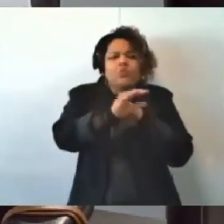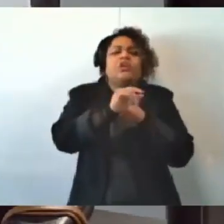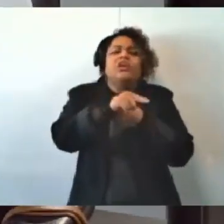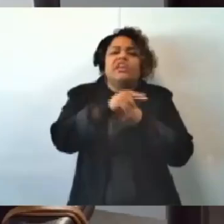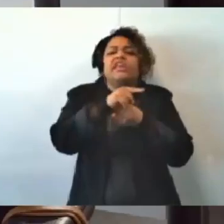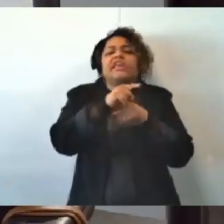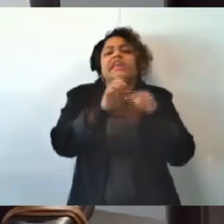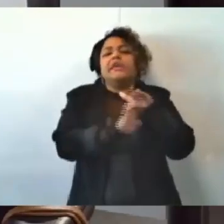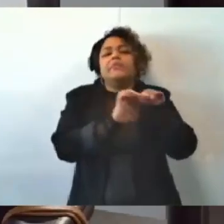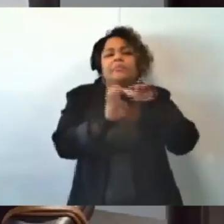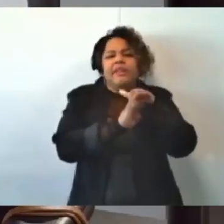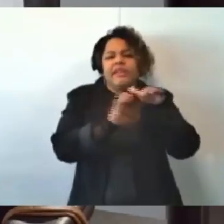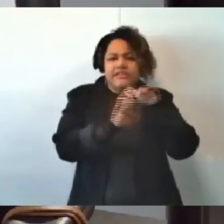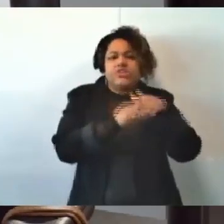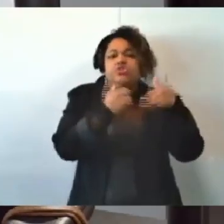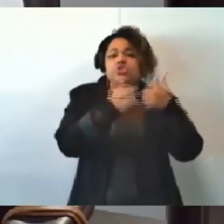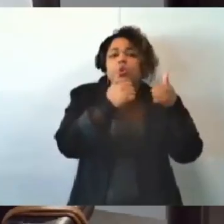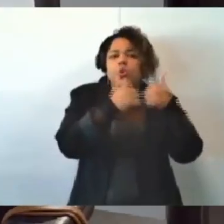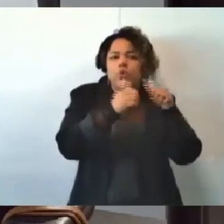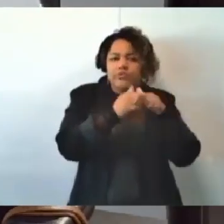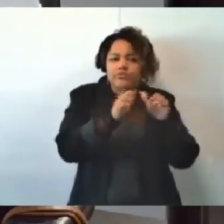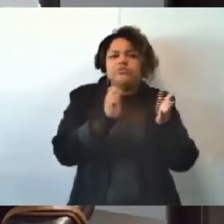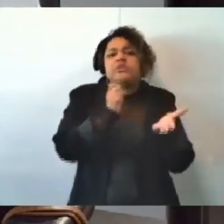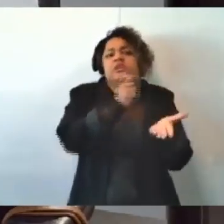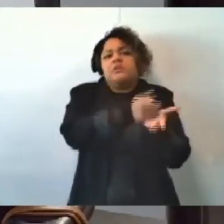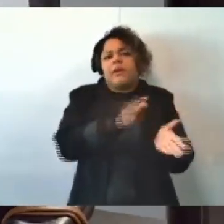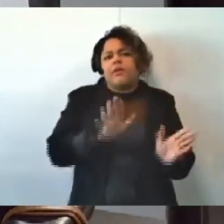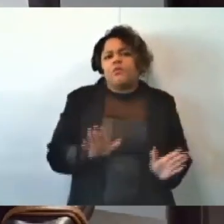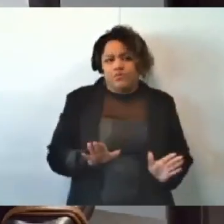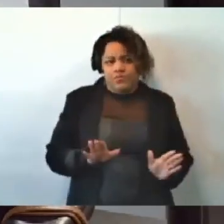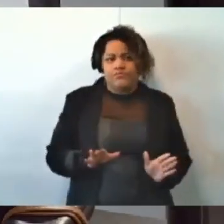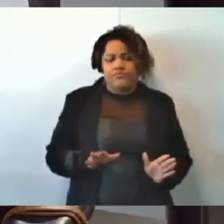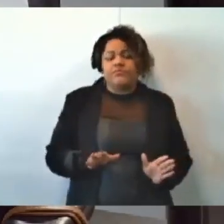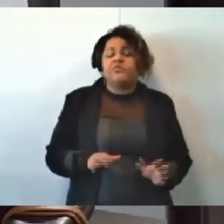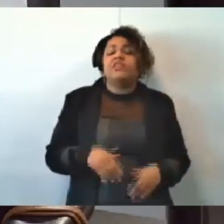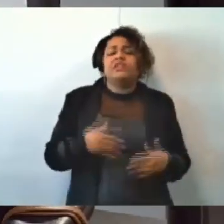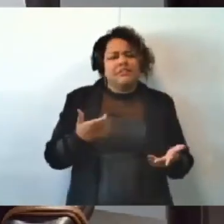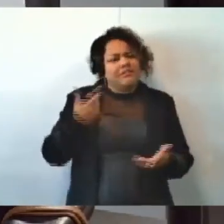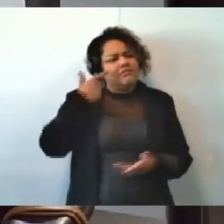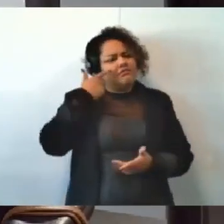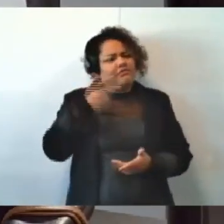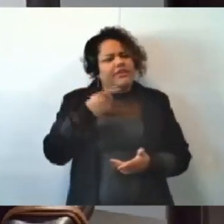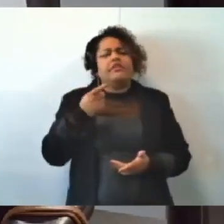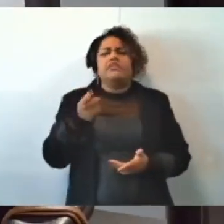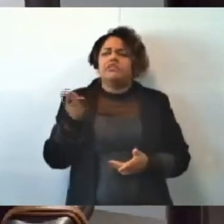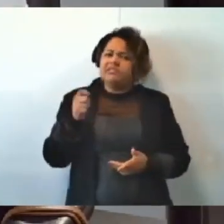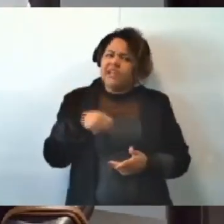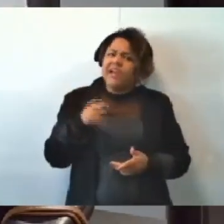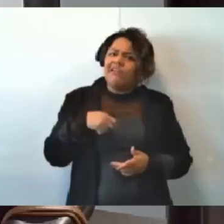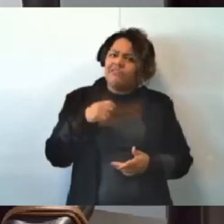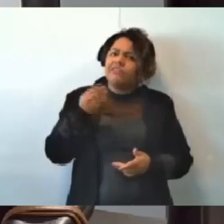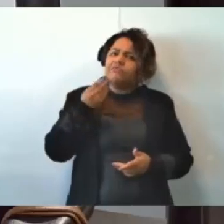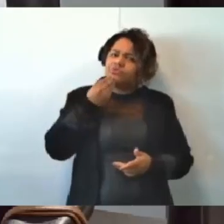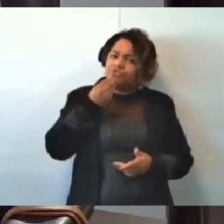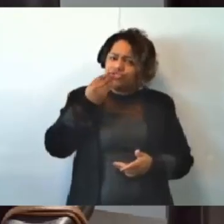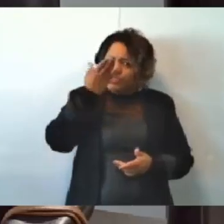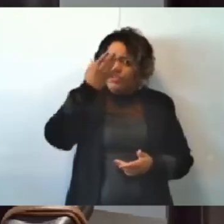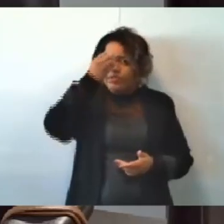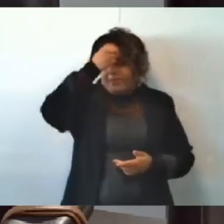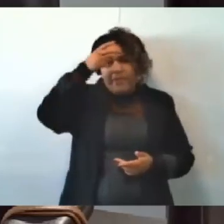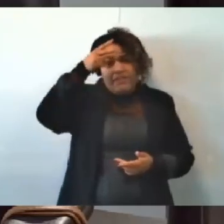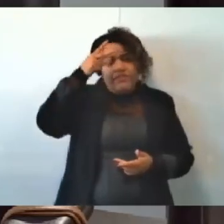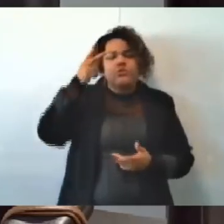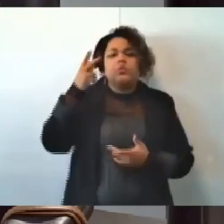esses cálculos, a gente olha que a prefeitura poderia ter assumido o metrô. E por que eu estou falando isso? Porque ela fala muito em